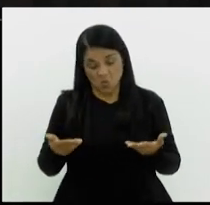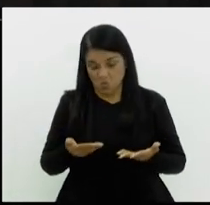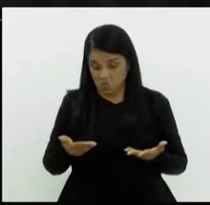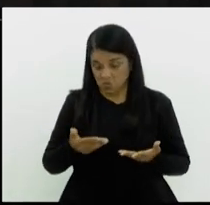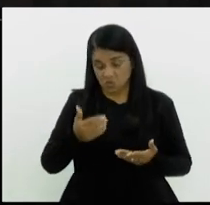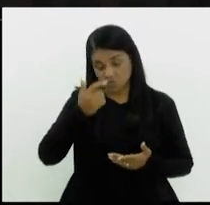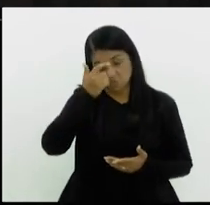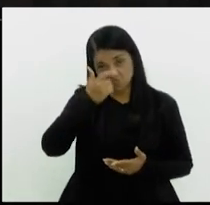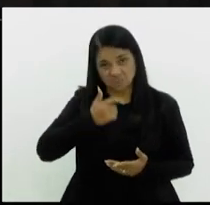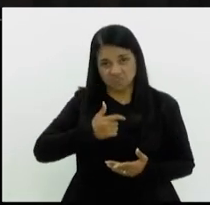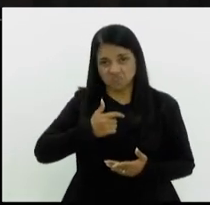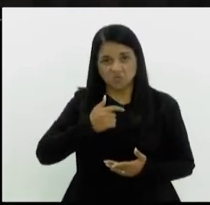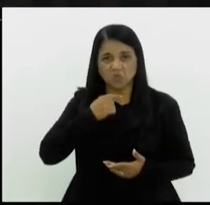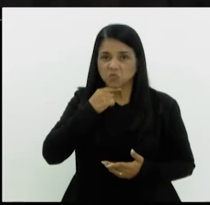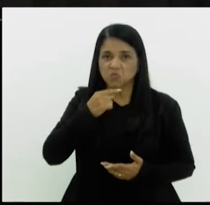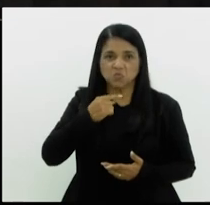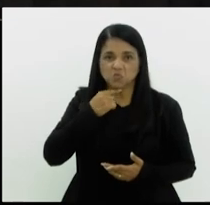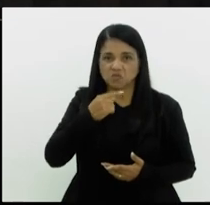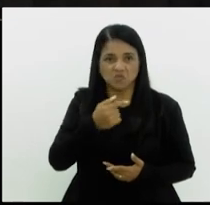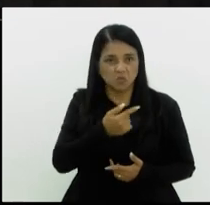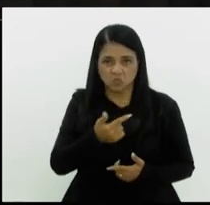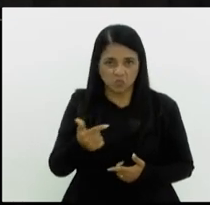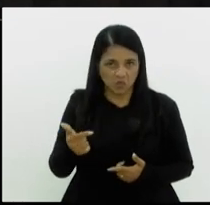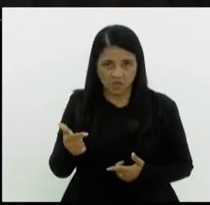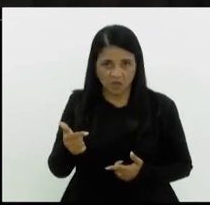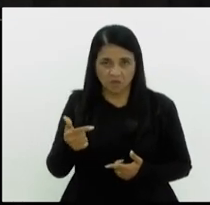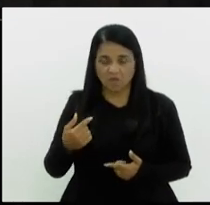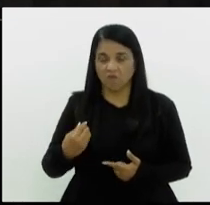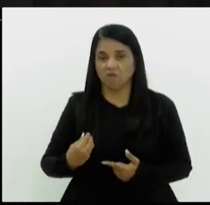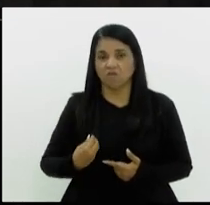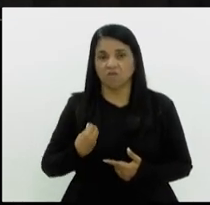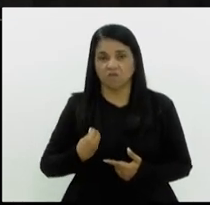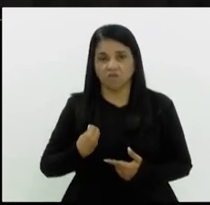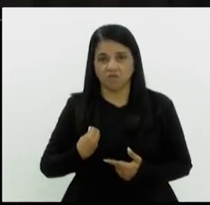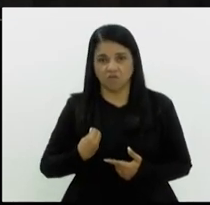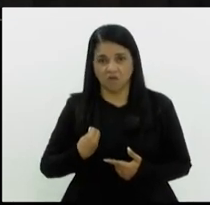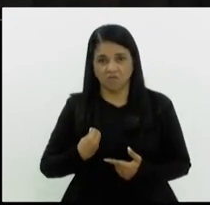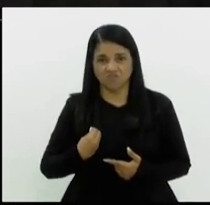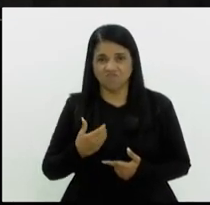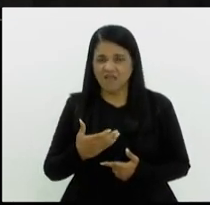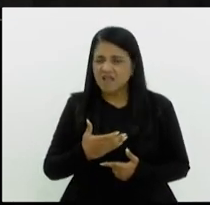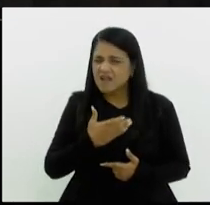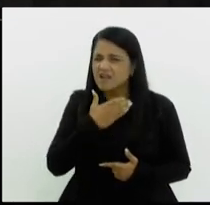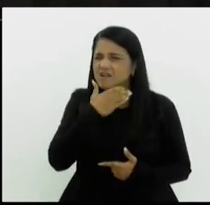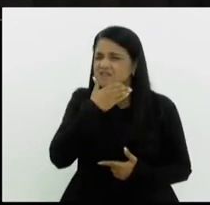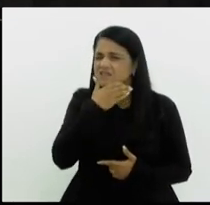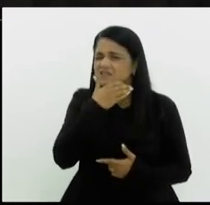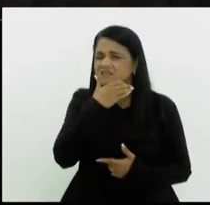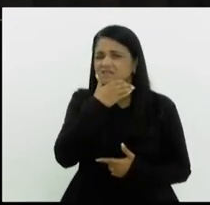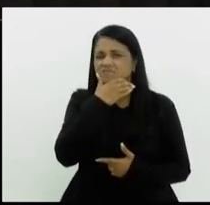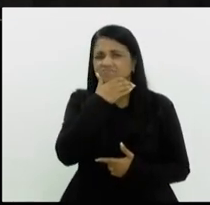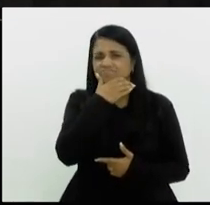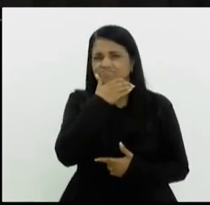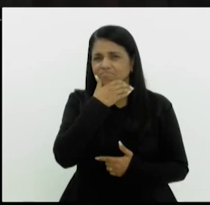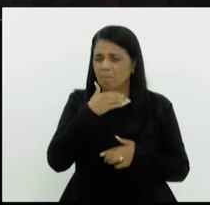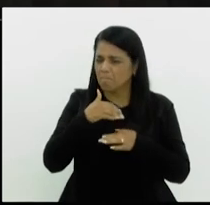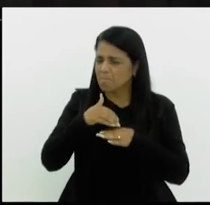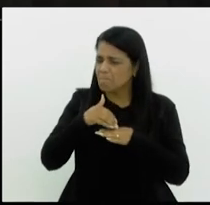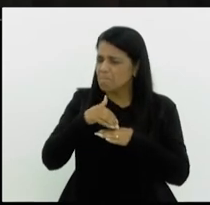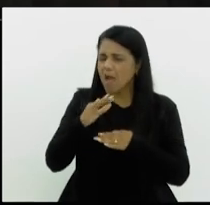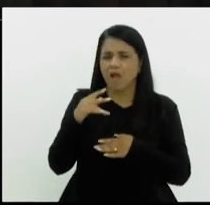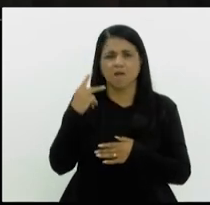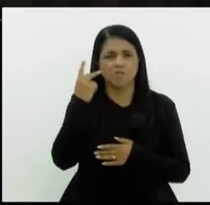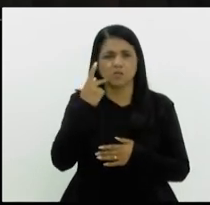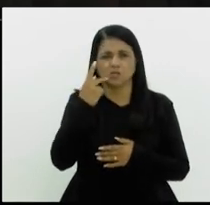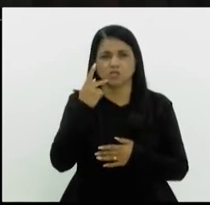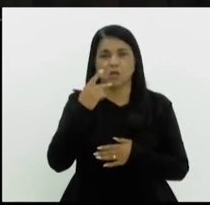a menor dúvida que nós vivemos uma crise, mais do que política, é uma crise moral.